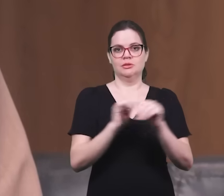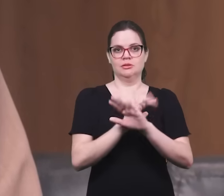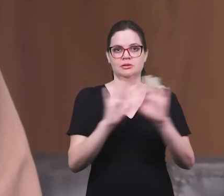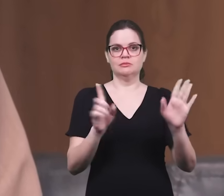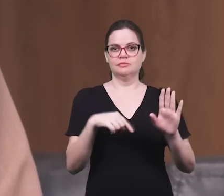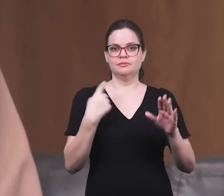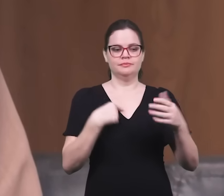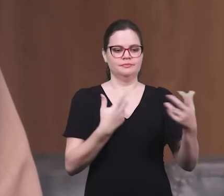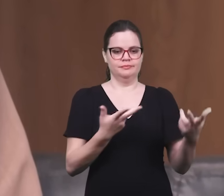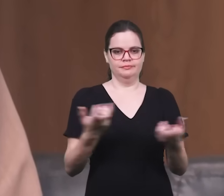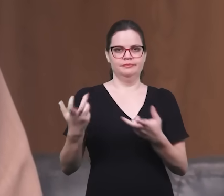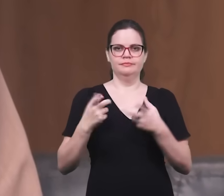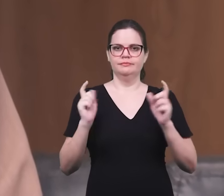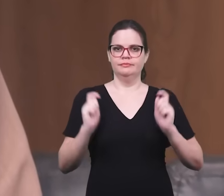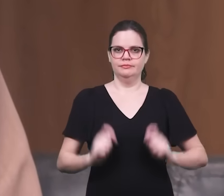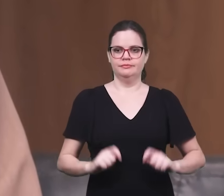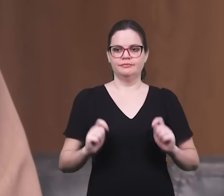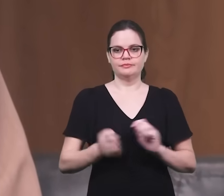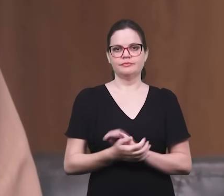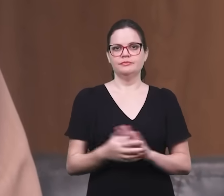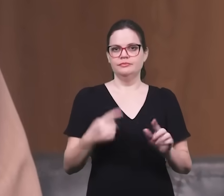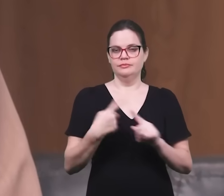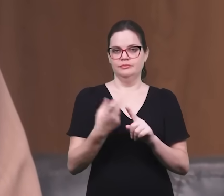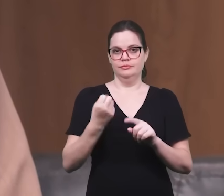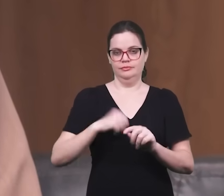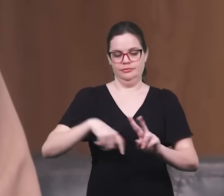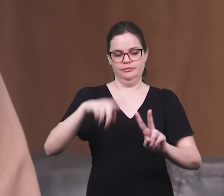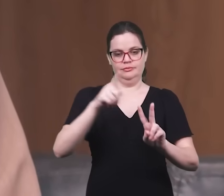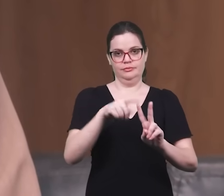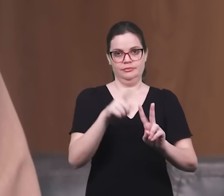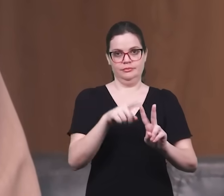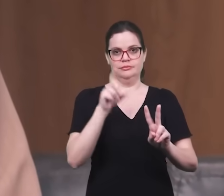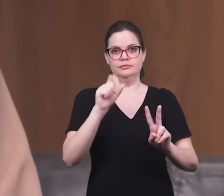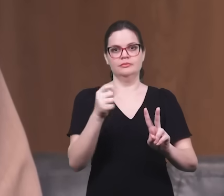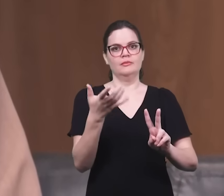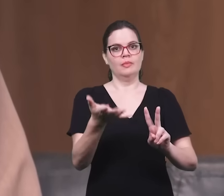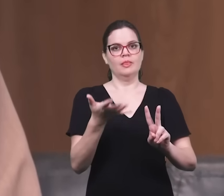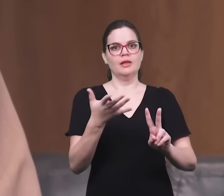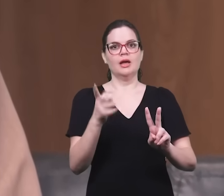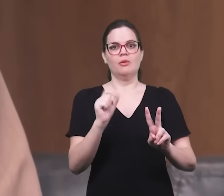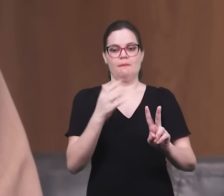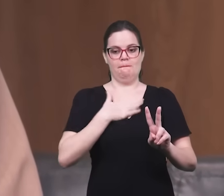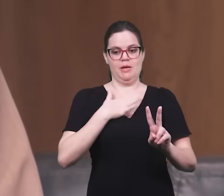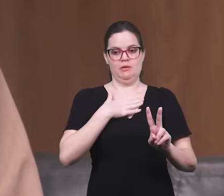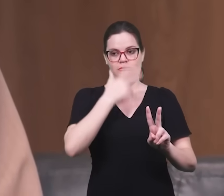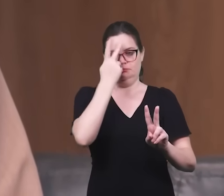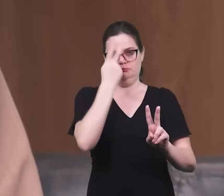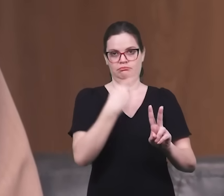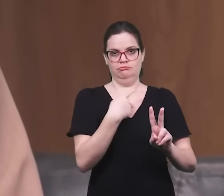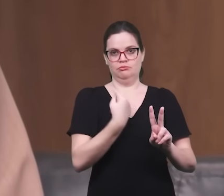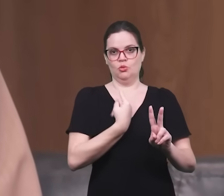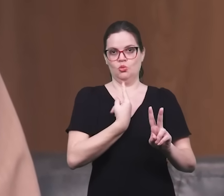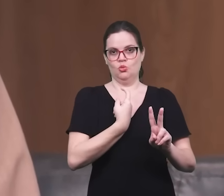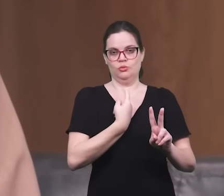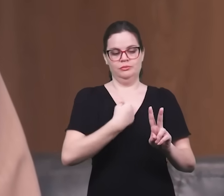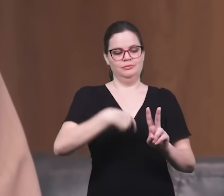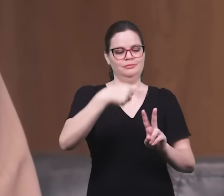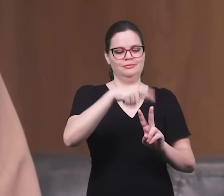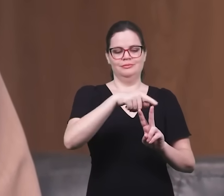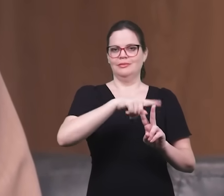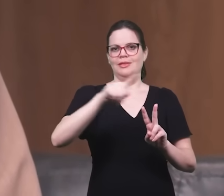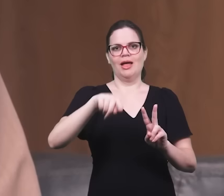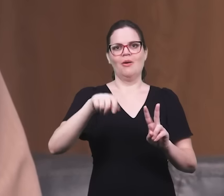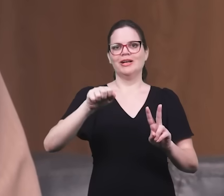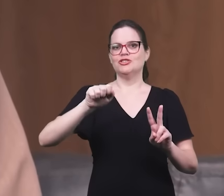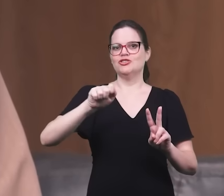e essa observação, que enquanto o pardal ele busca para si somente, a andorinha